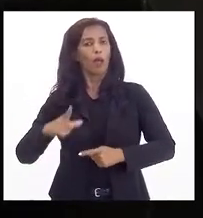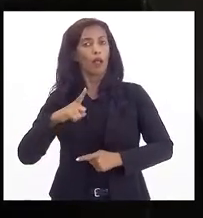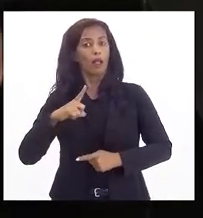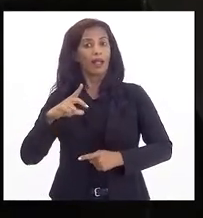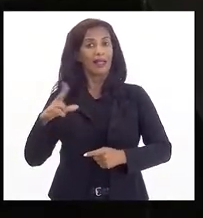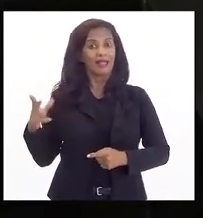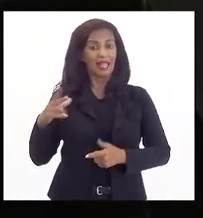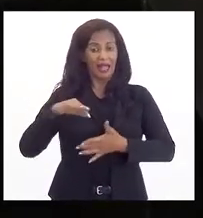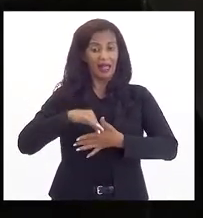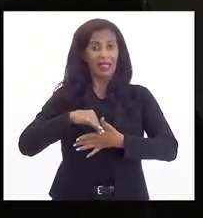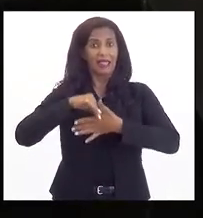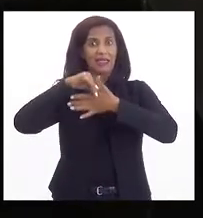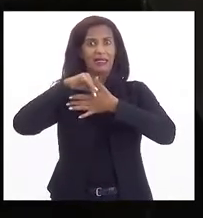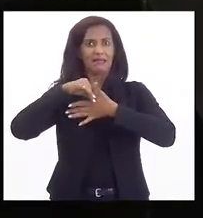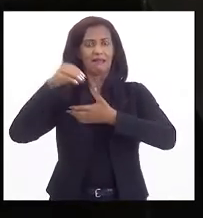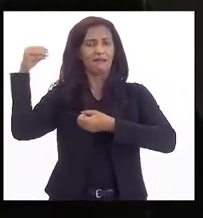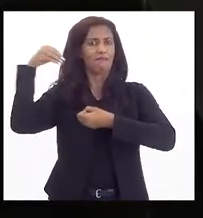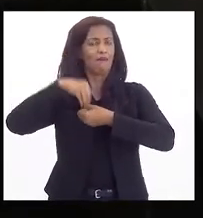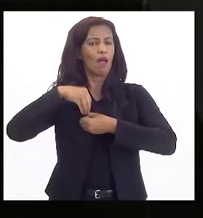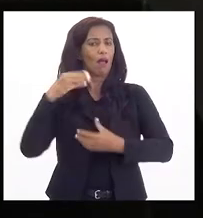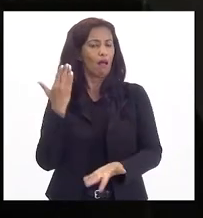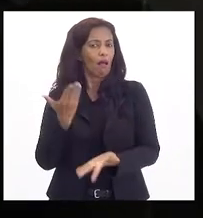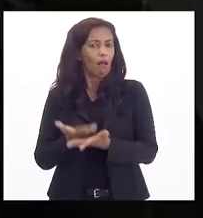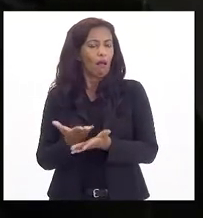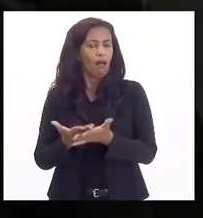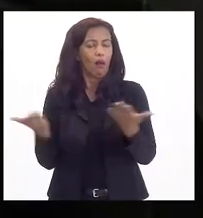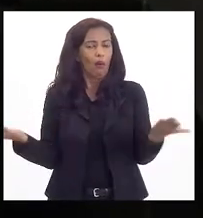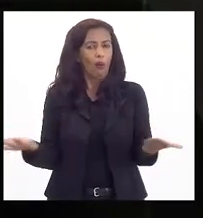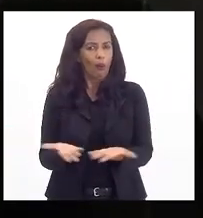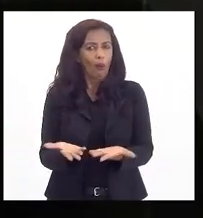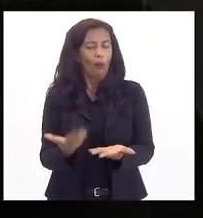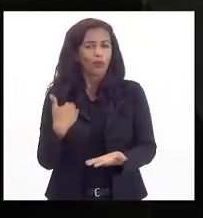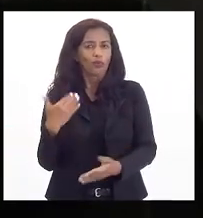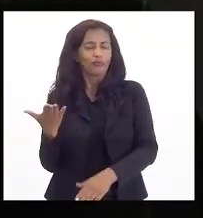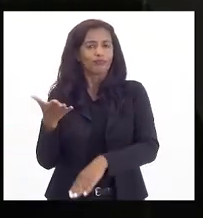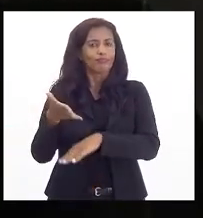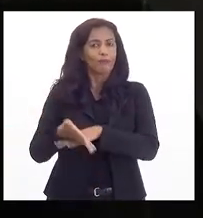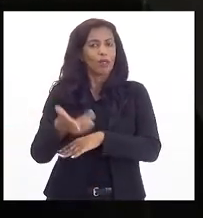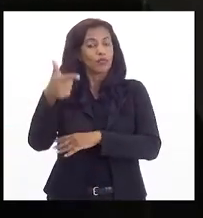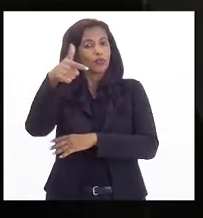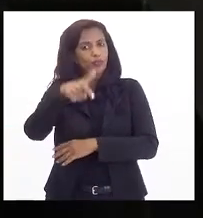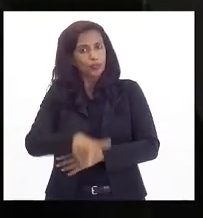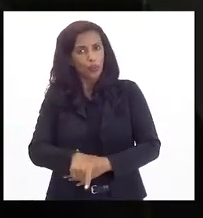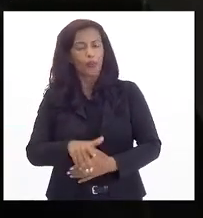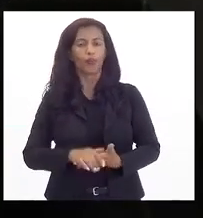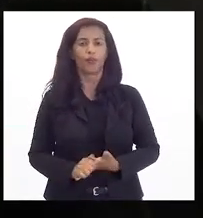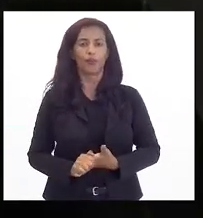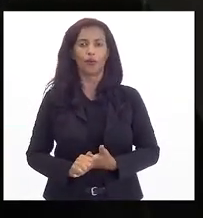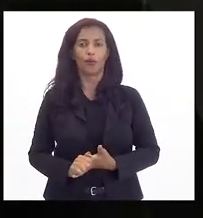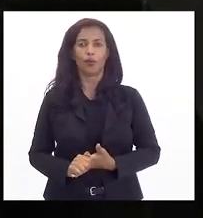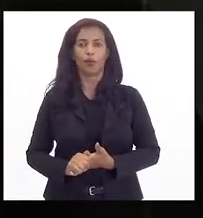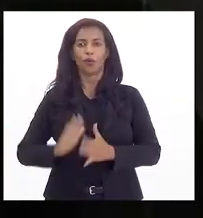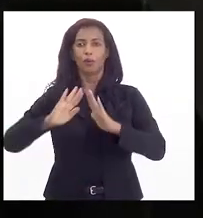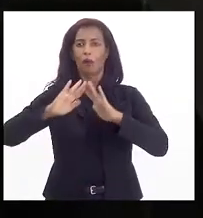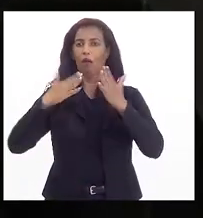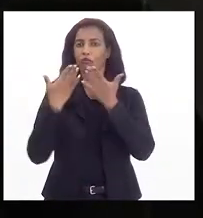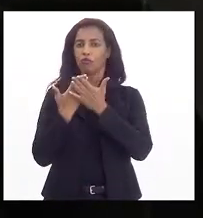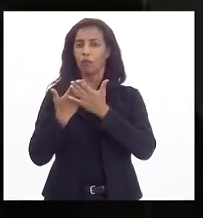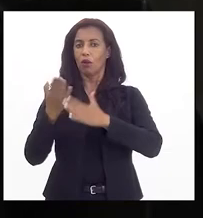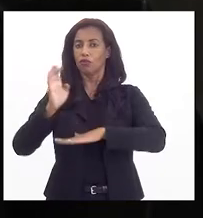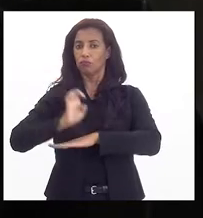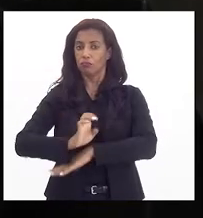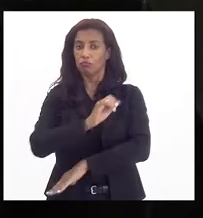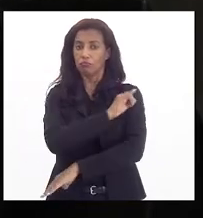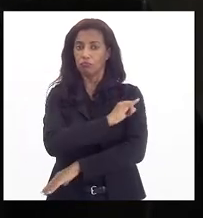liderança pedagógica da escola. Isso também. Eu hoje estive, mais uma vez, em uma grande escola estadual do Rio de